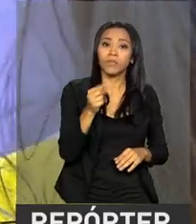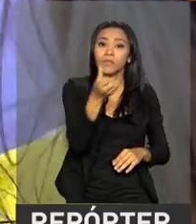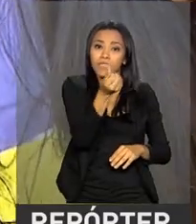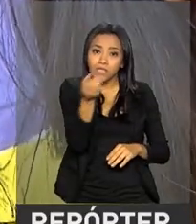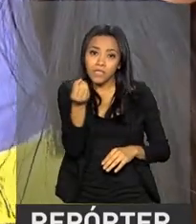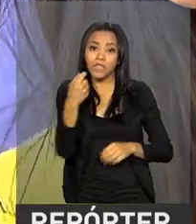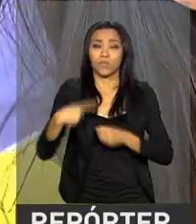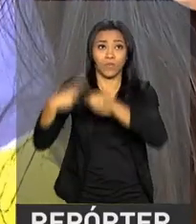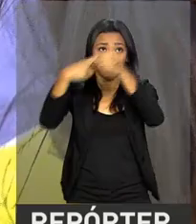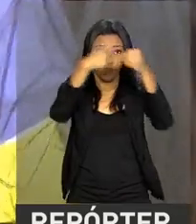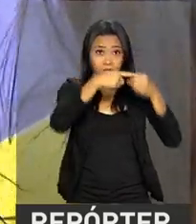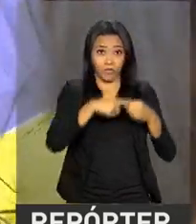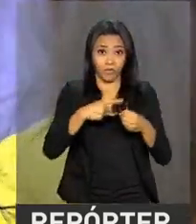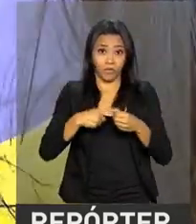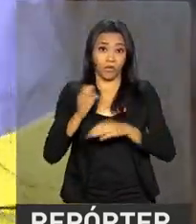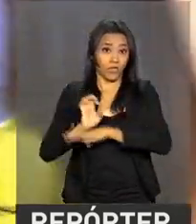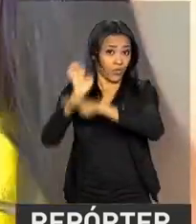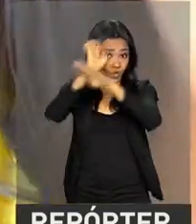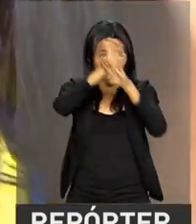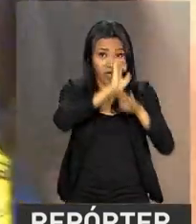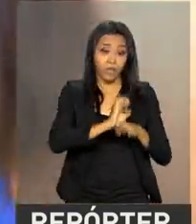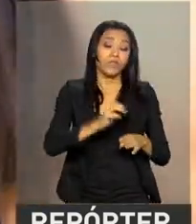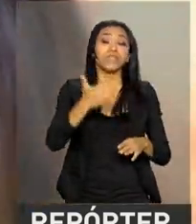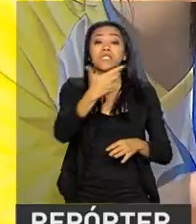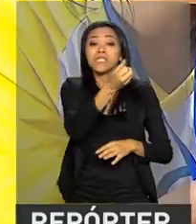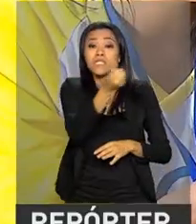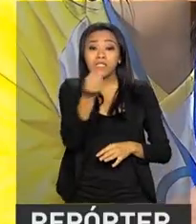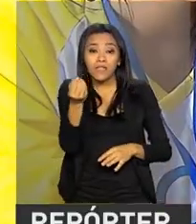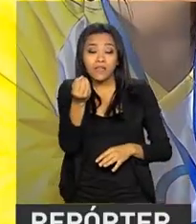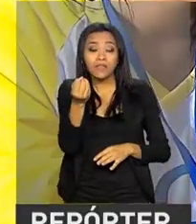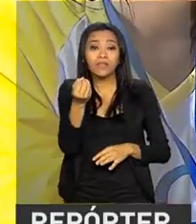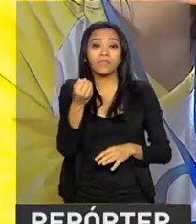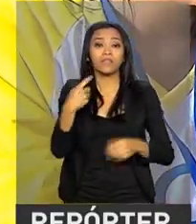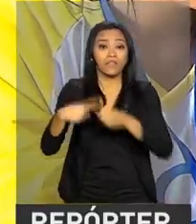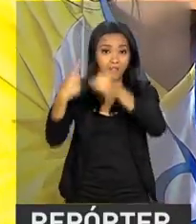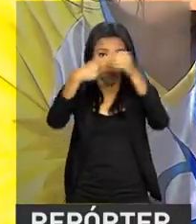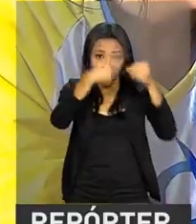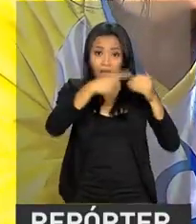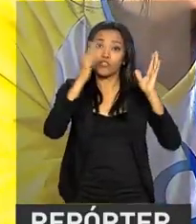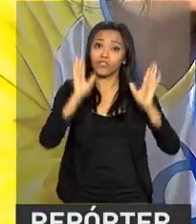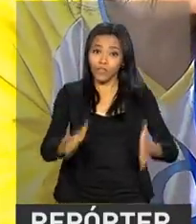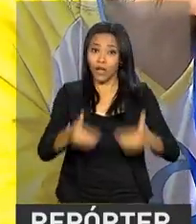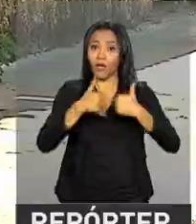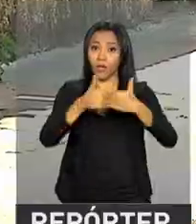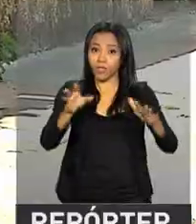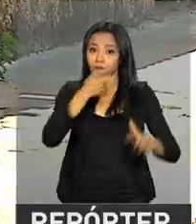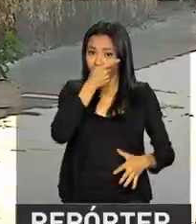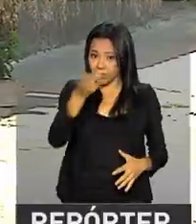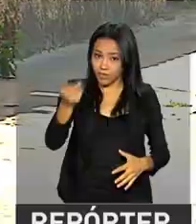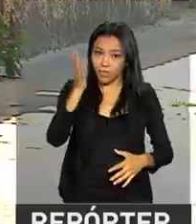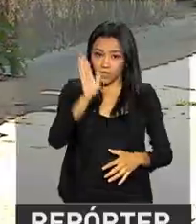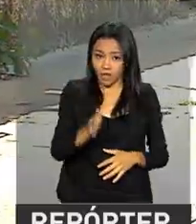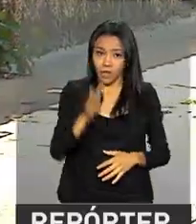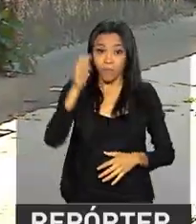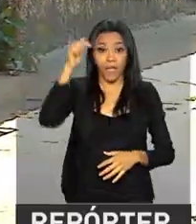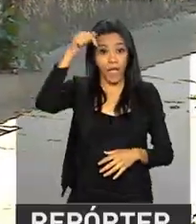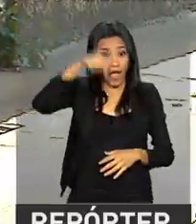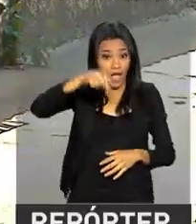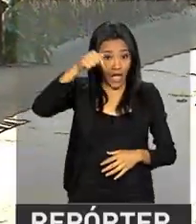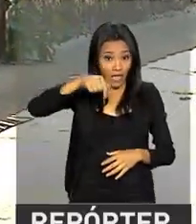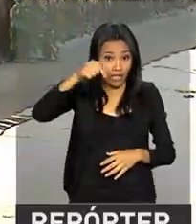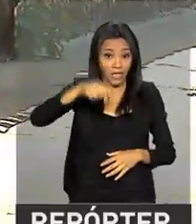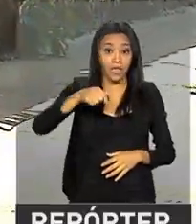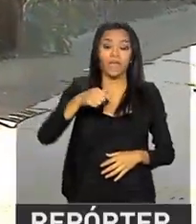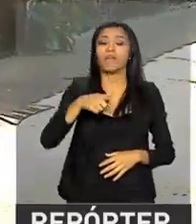estados. E em cerca de 700 cidades, a visitação domiciliar já foi iniciada. Aqui no município de